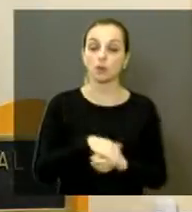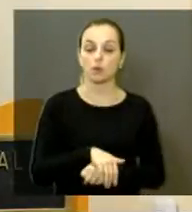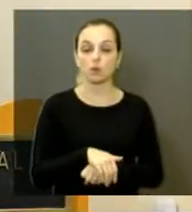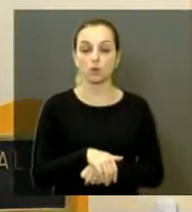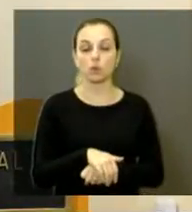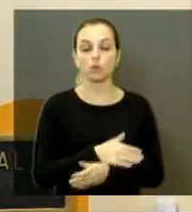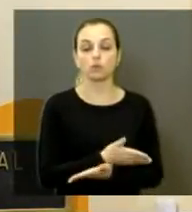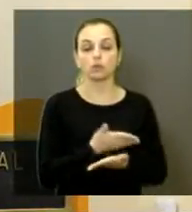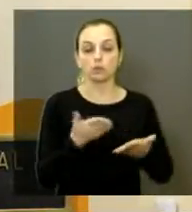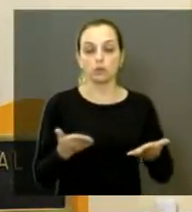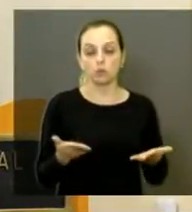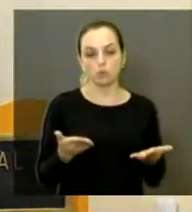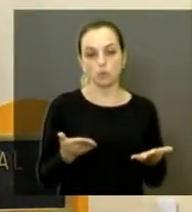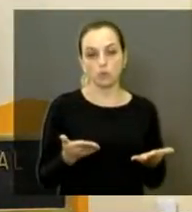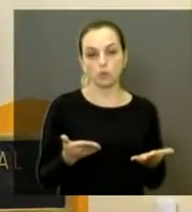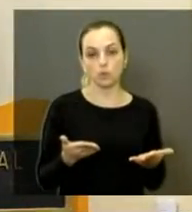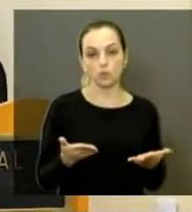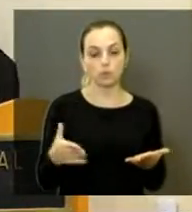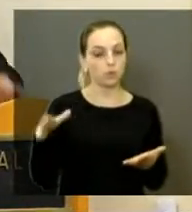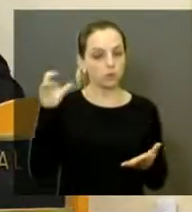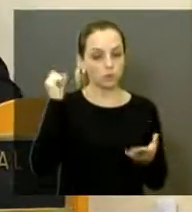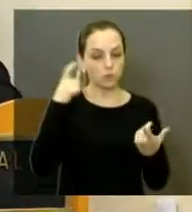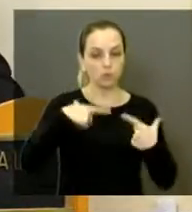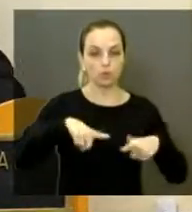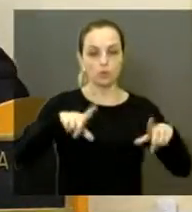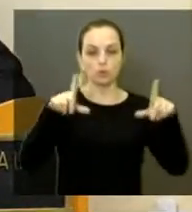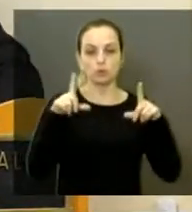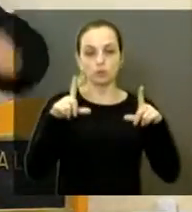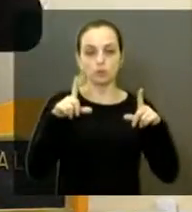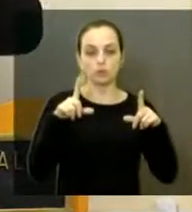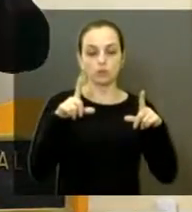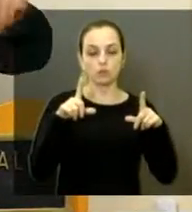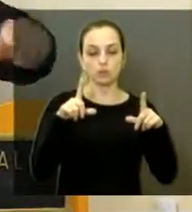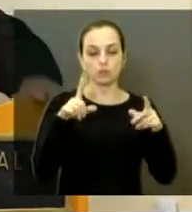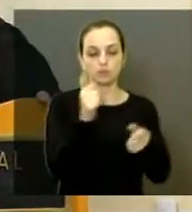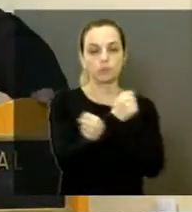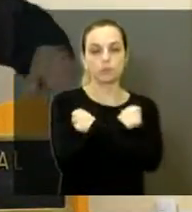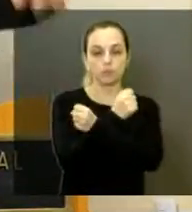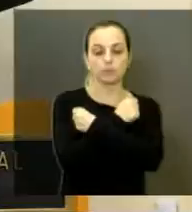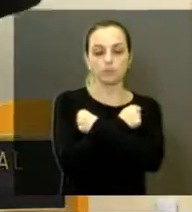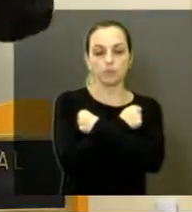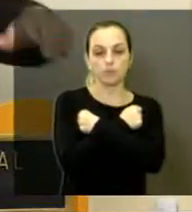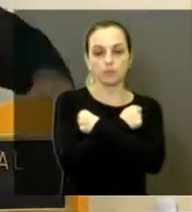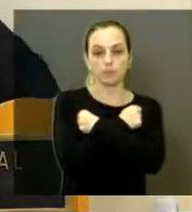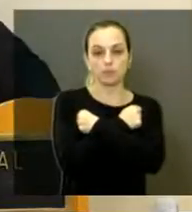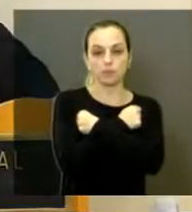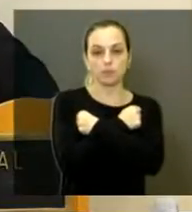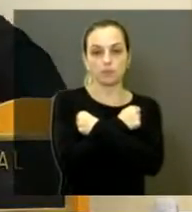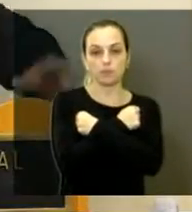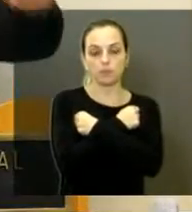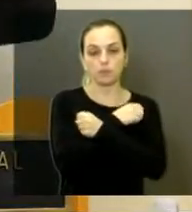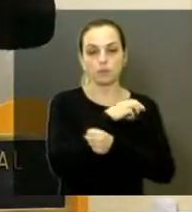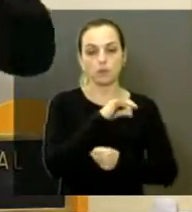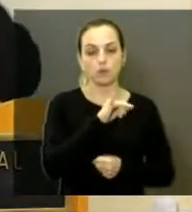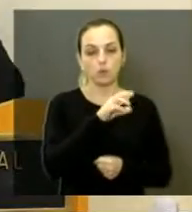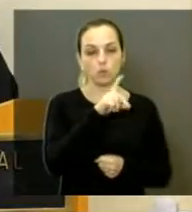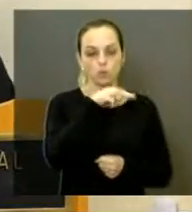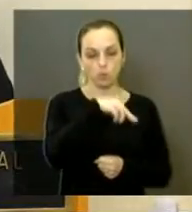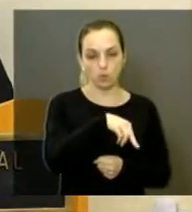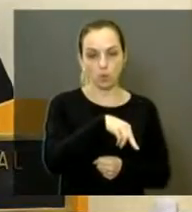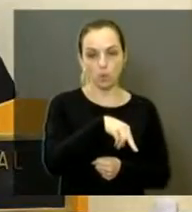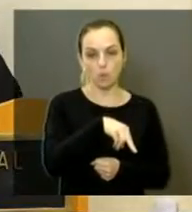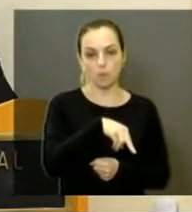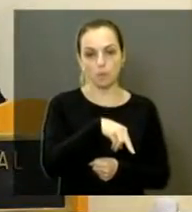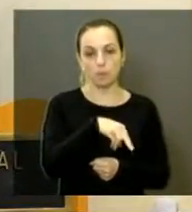Boa noite a todos, aqueles que nos ouvem, nos assistem. Quero mandar um abraço para o Zé Hilton, filiado